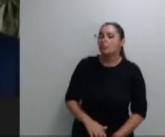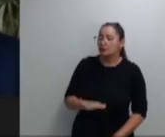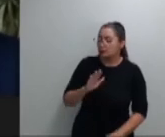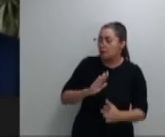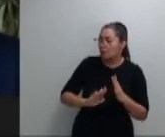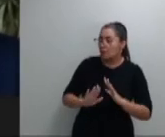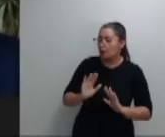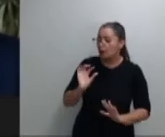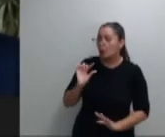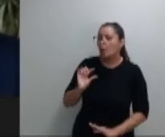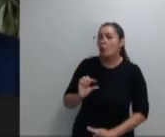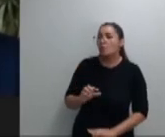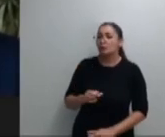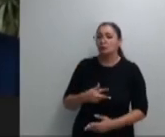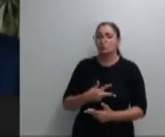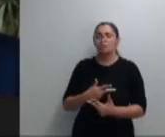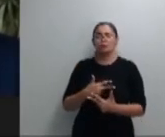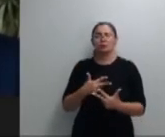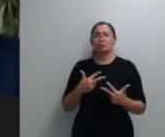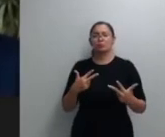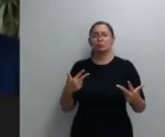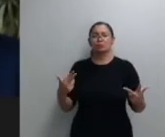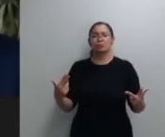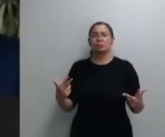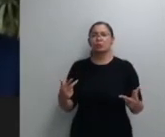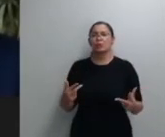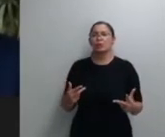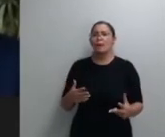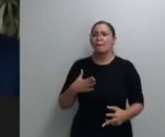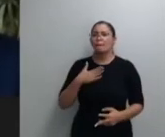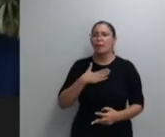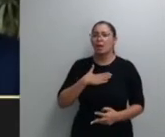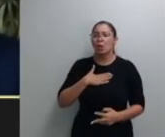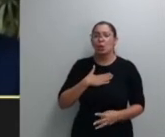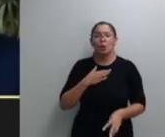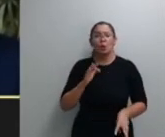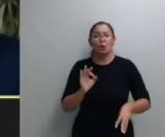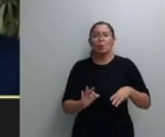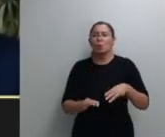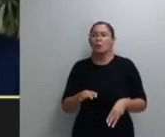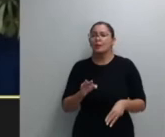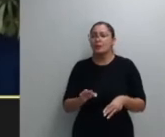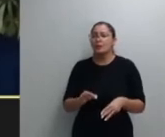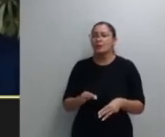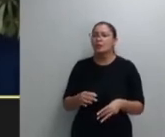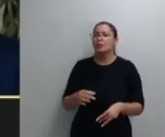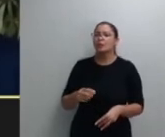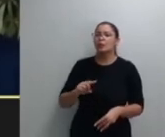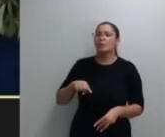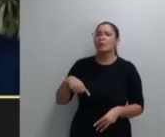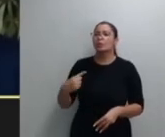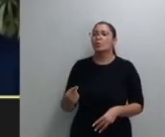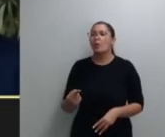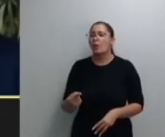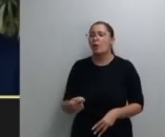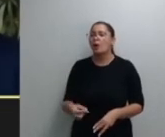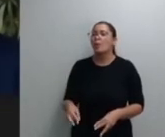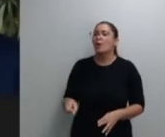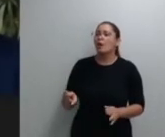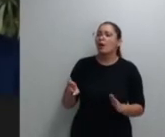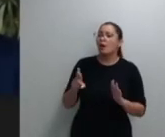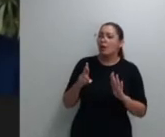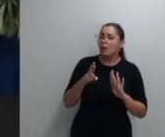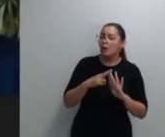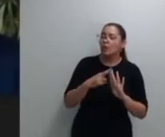são vários os destaques meu do ministro Cuquina aí do próprio relator também que